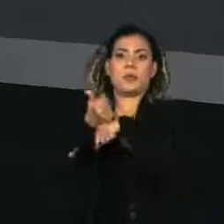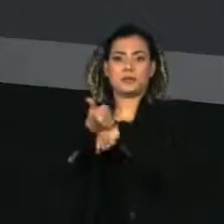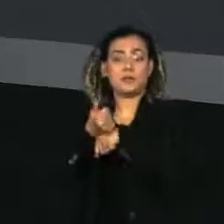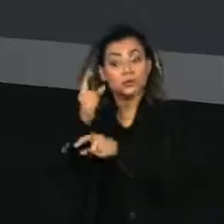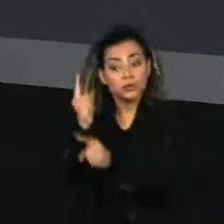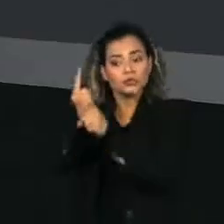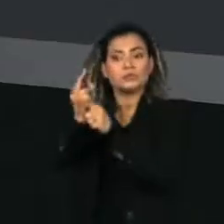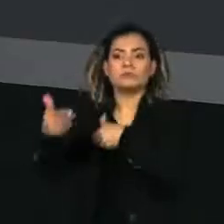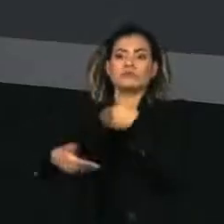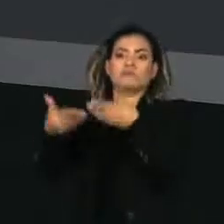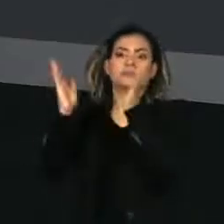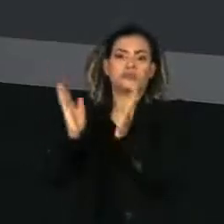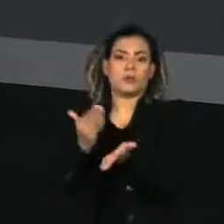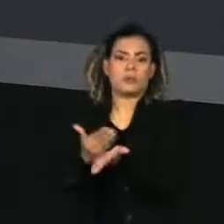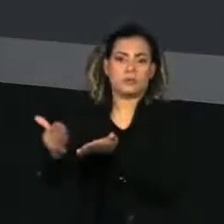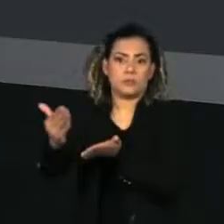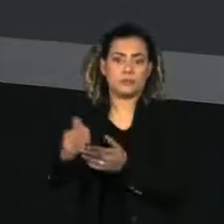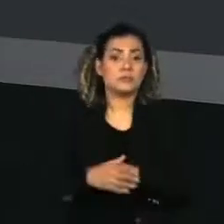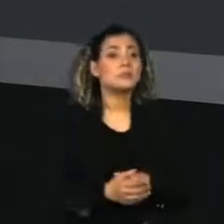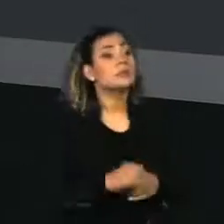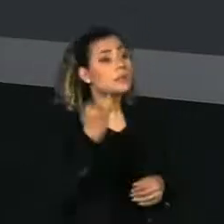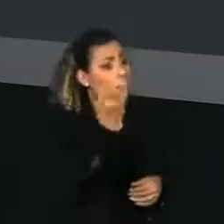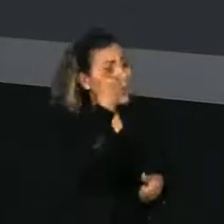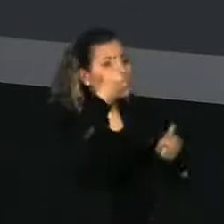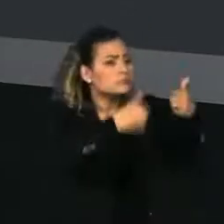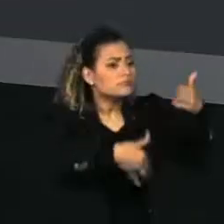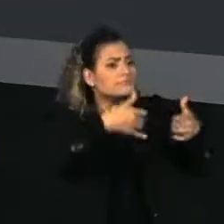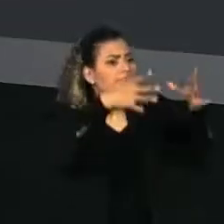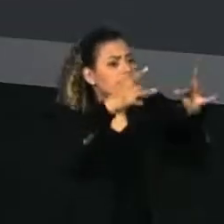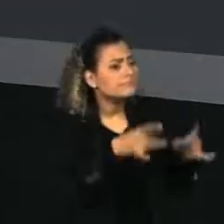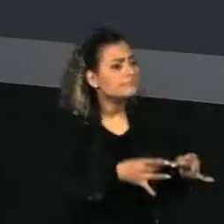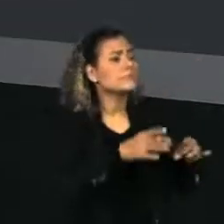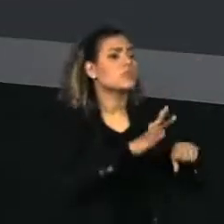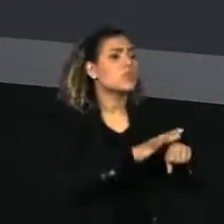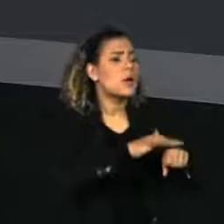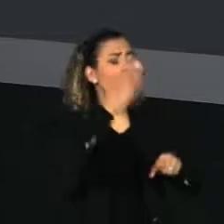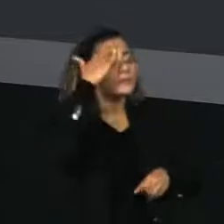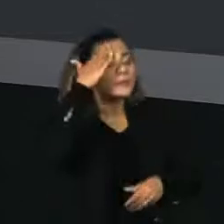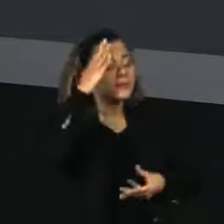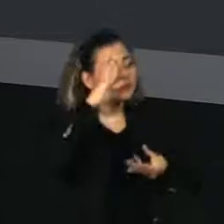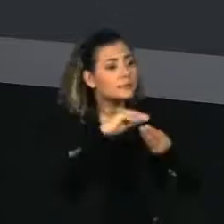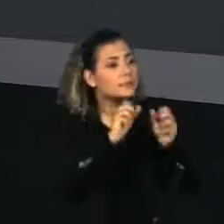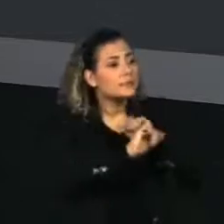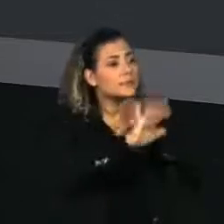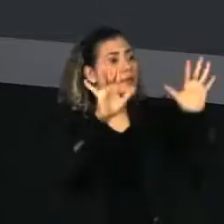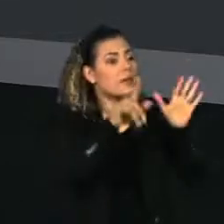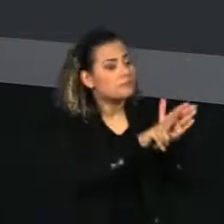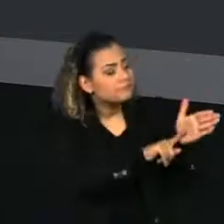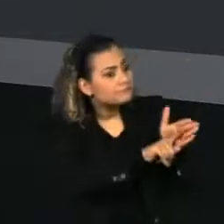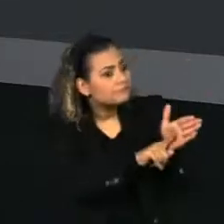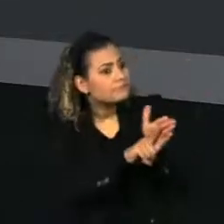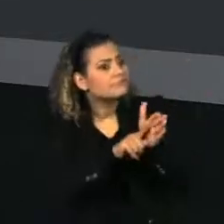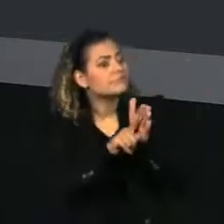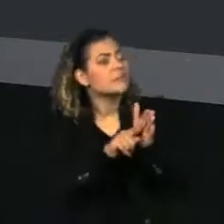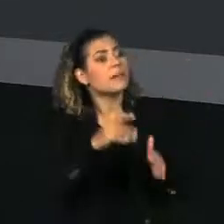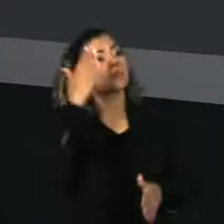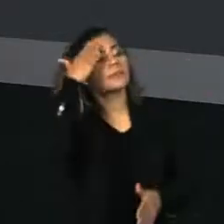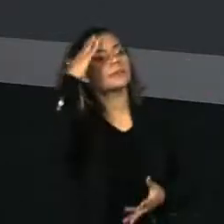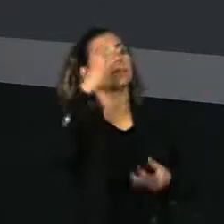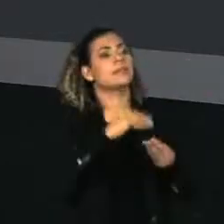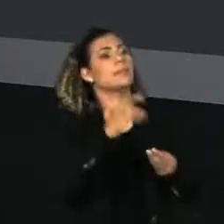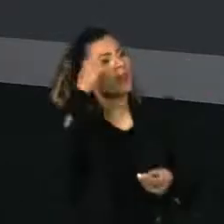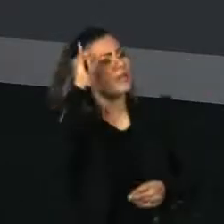Bom, o importante é falar cada vez mais sobre a doença, entender mais, pesquisar para se livrar